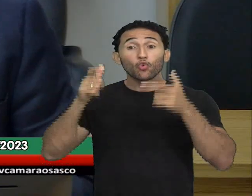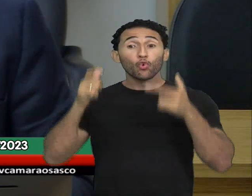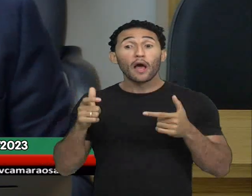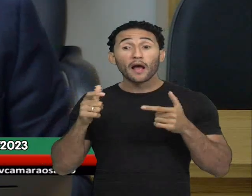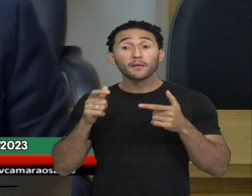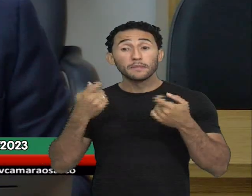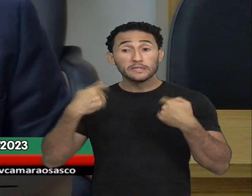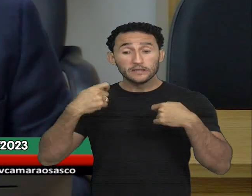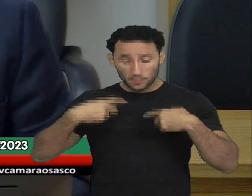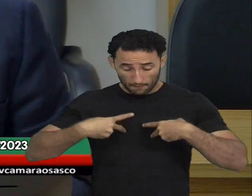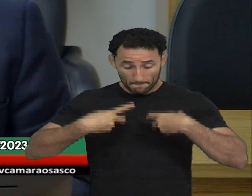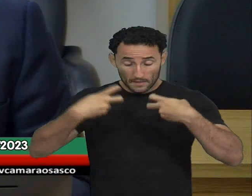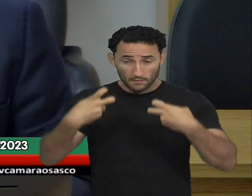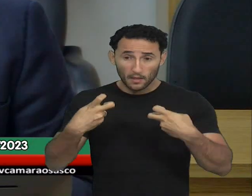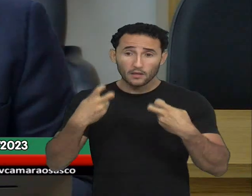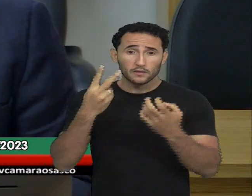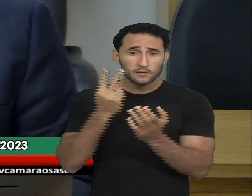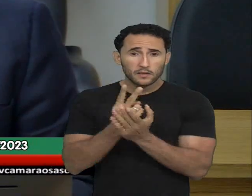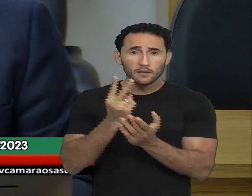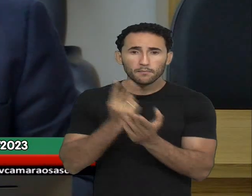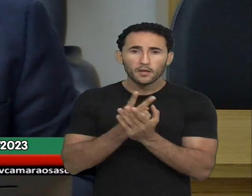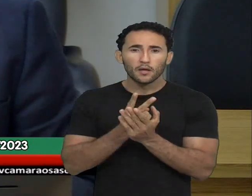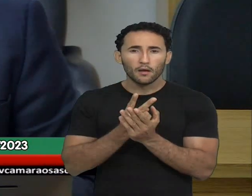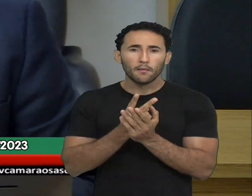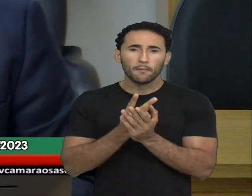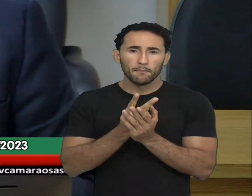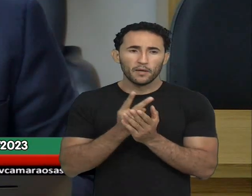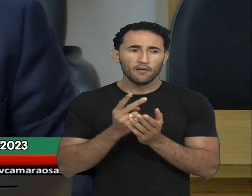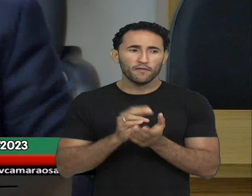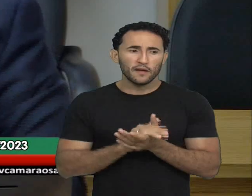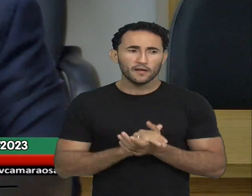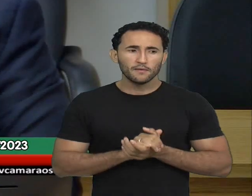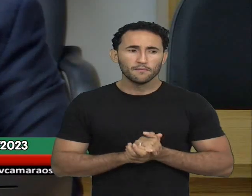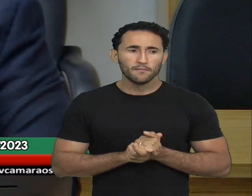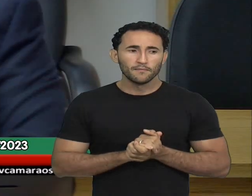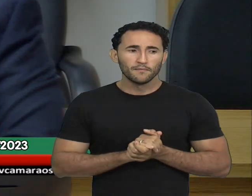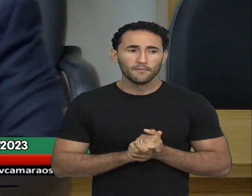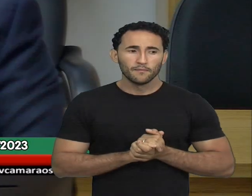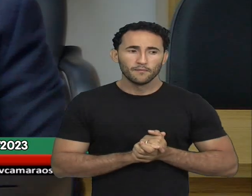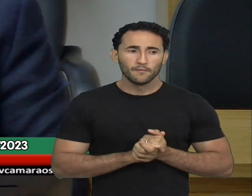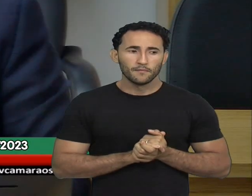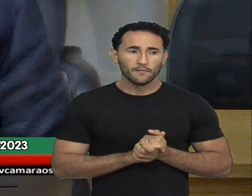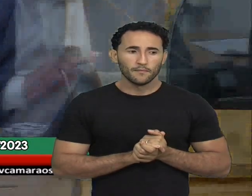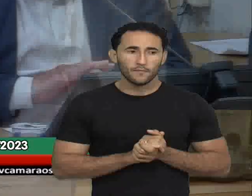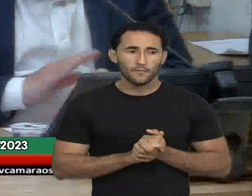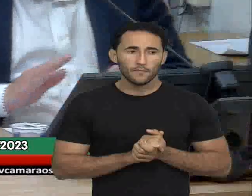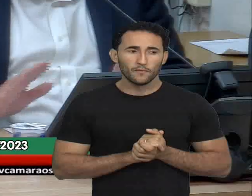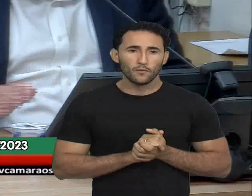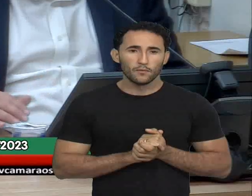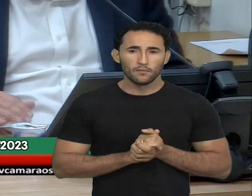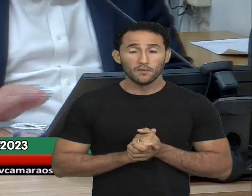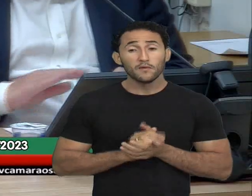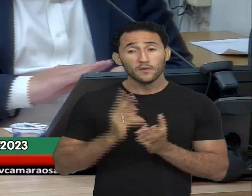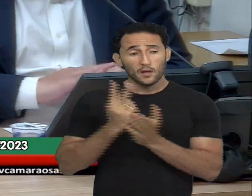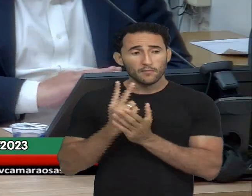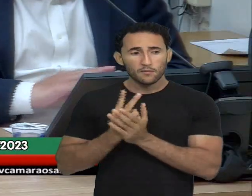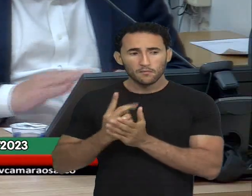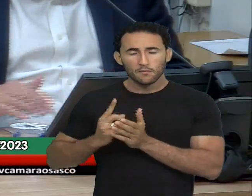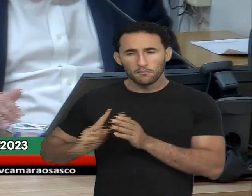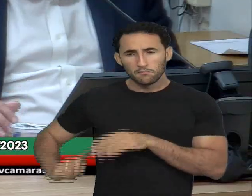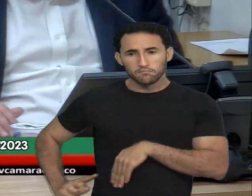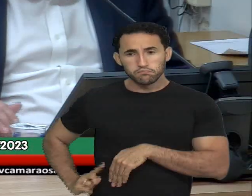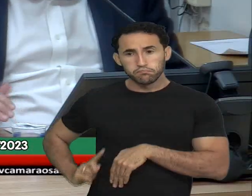estudar, sempre por via periférica, né, que essa é a região de maior, fácil a compressão, fácil para fazer